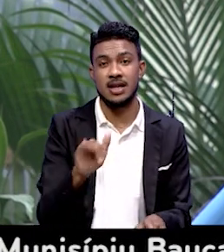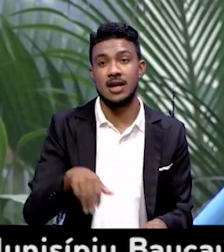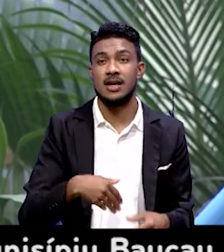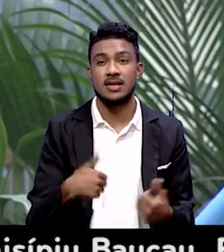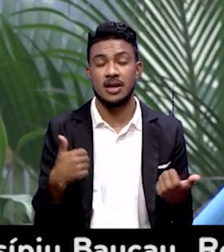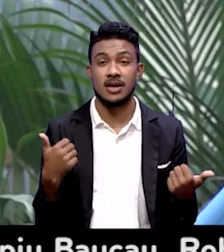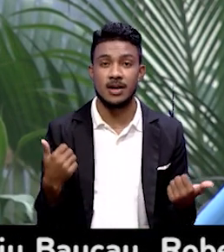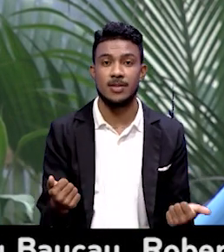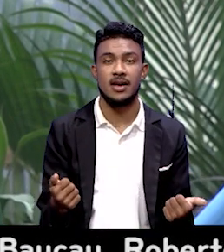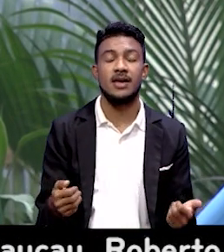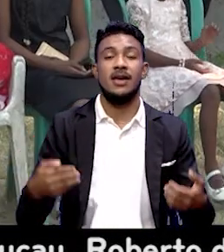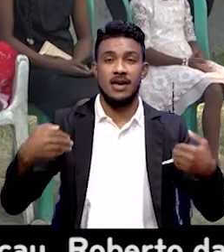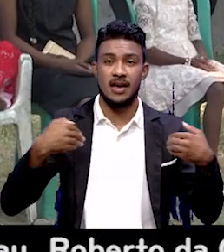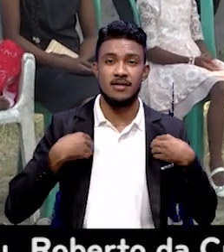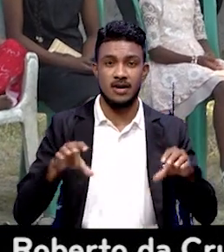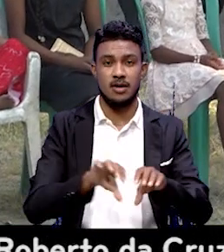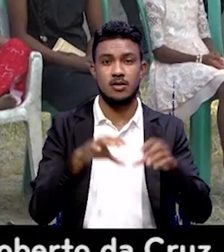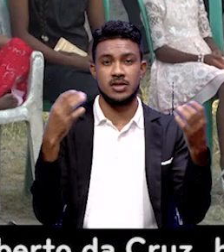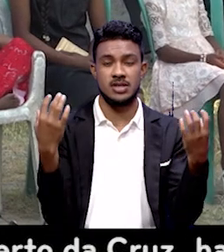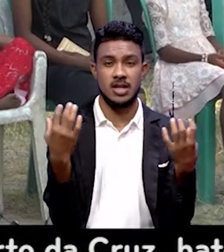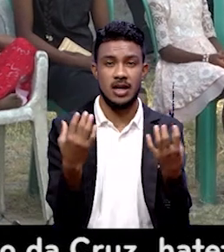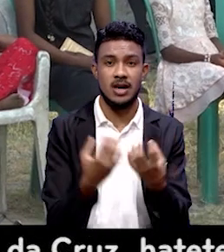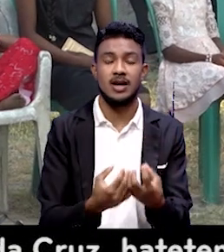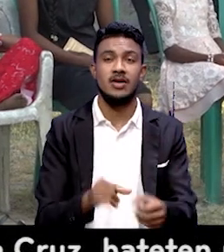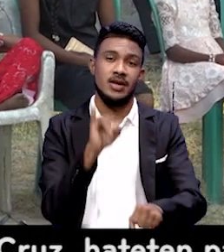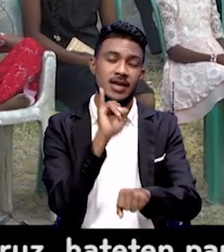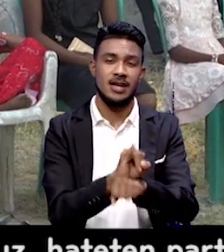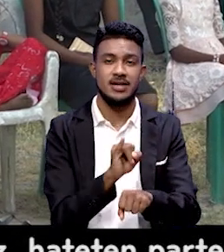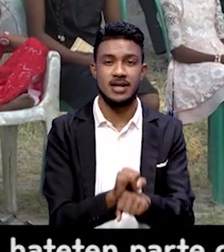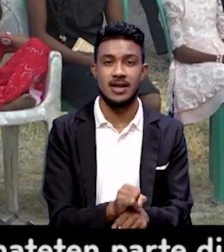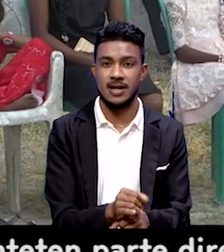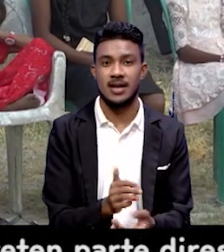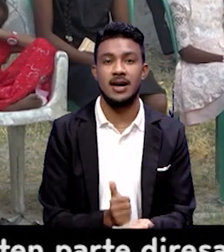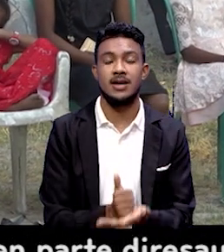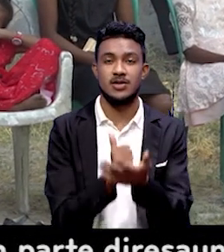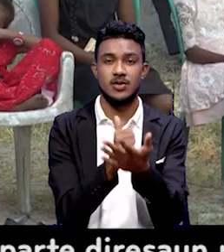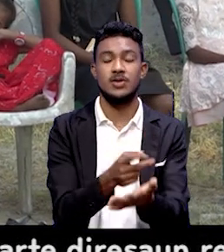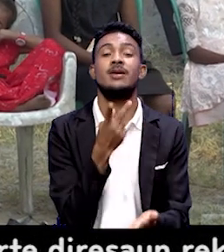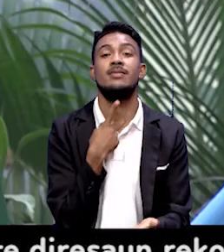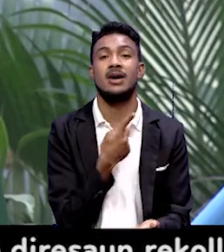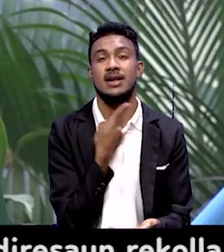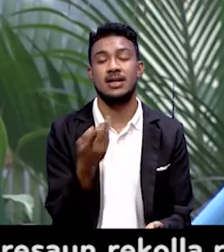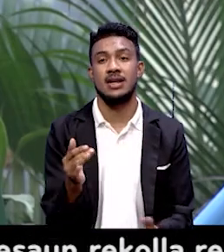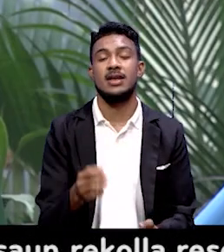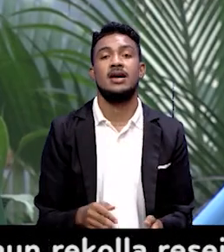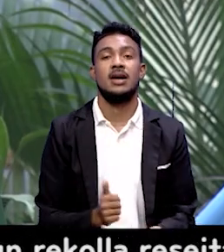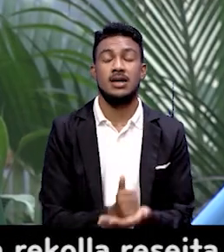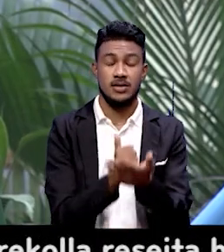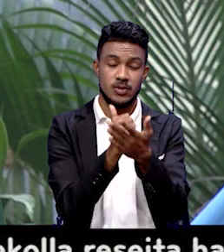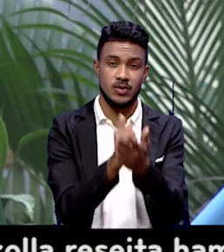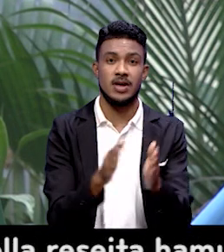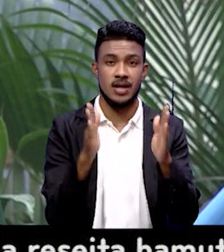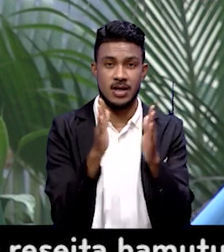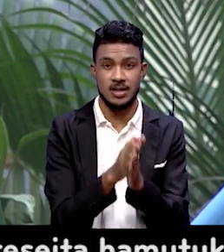é uma parte e é um conselho paróquia ao menino. Tudo é um parto. Anima a paróquia. Tão mata